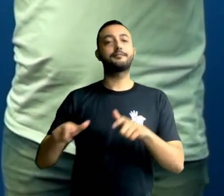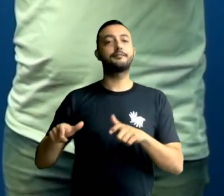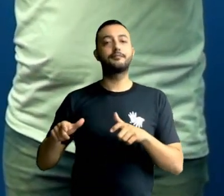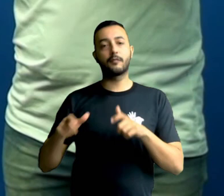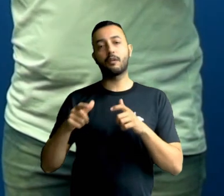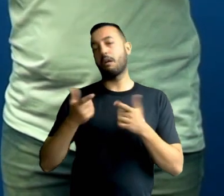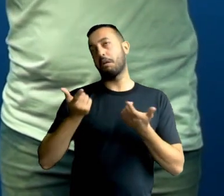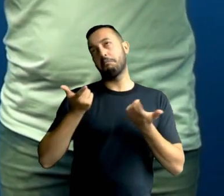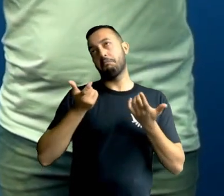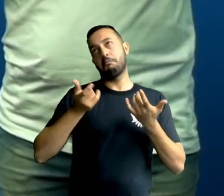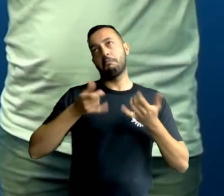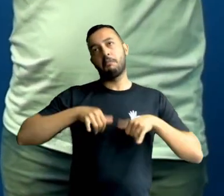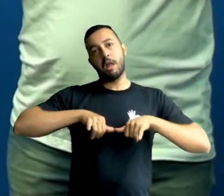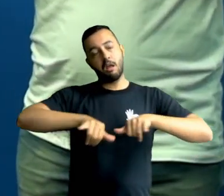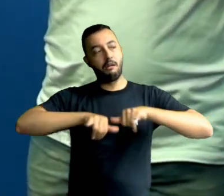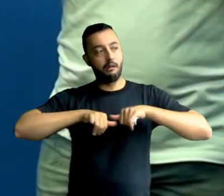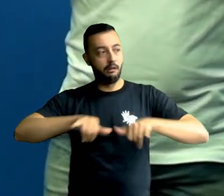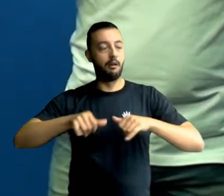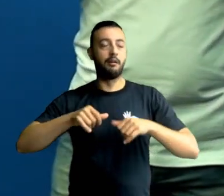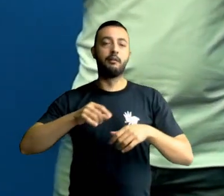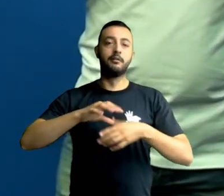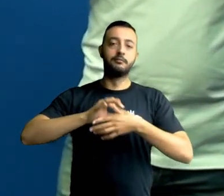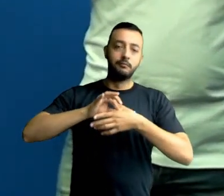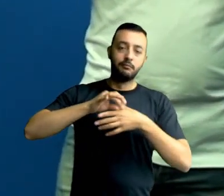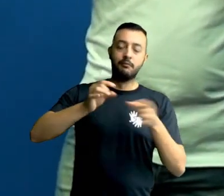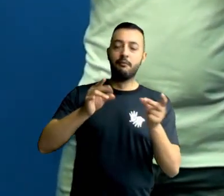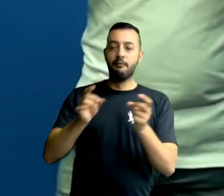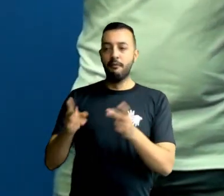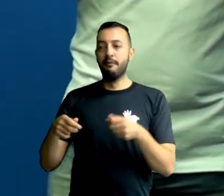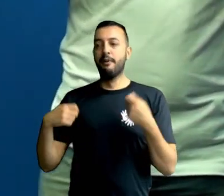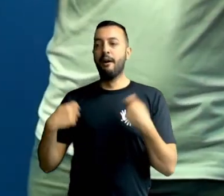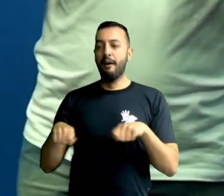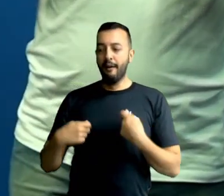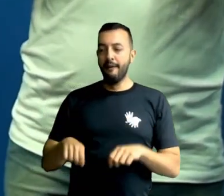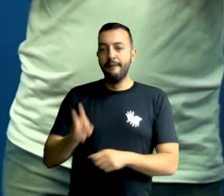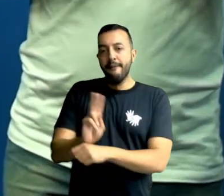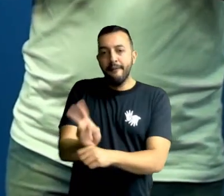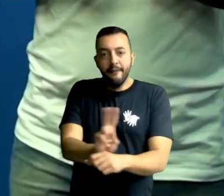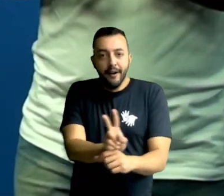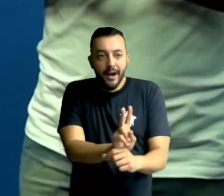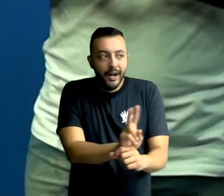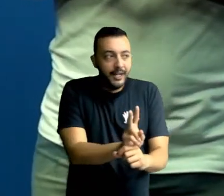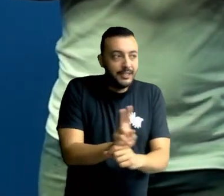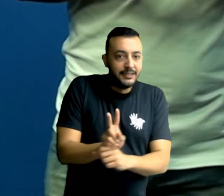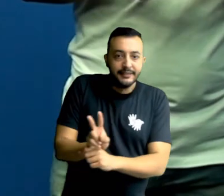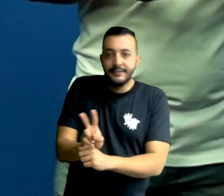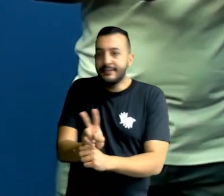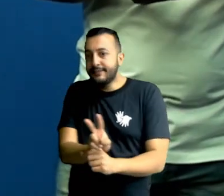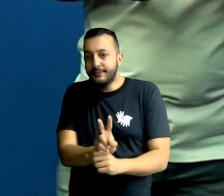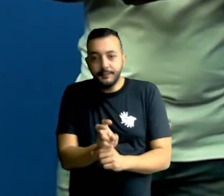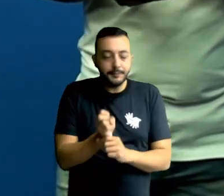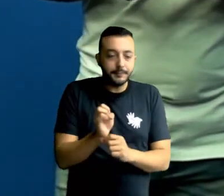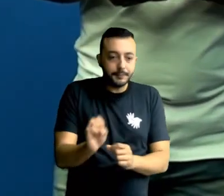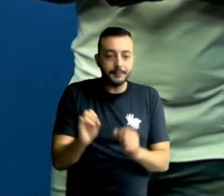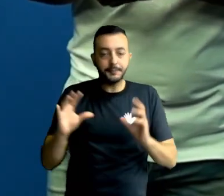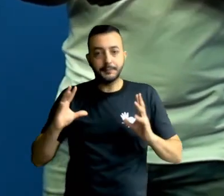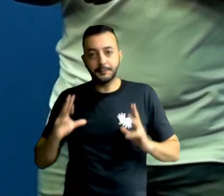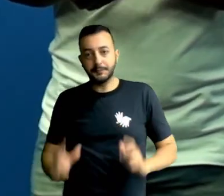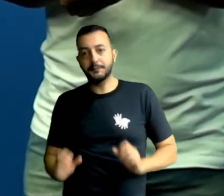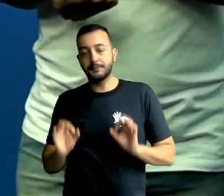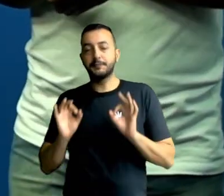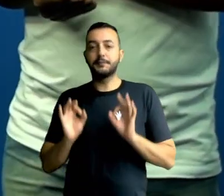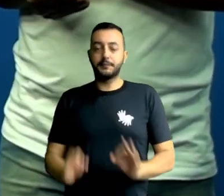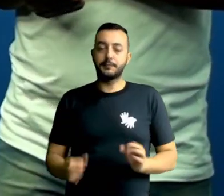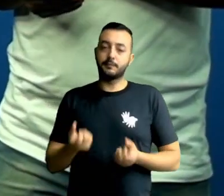como supermercados, açougues, que precisam de uma fiscalização para observar se eles seguem boas práticas